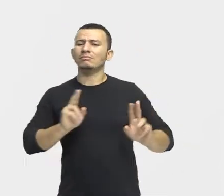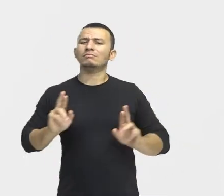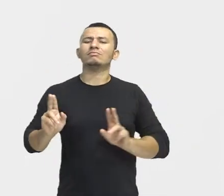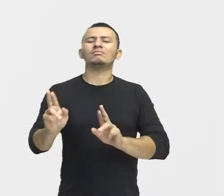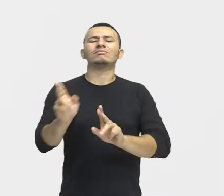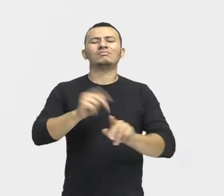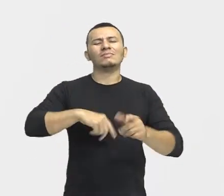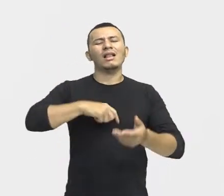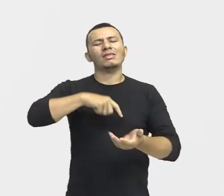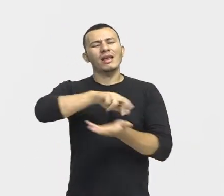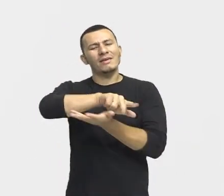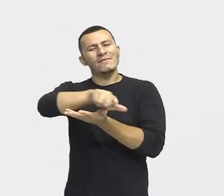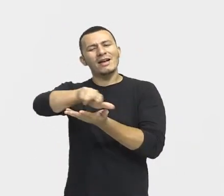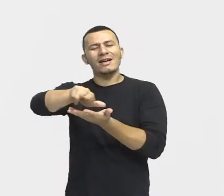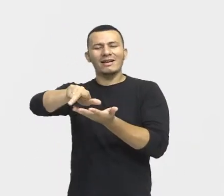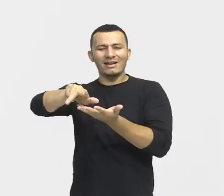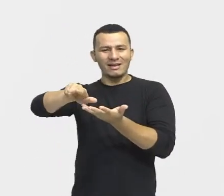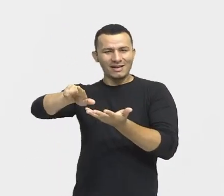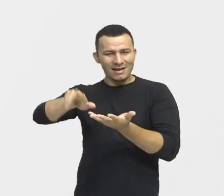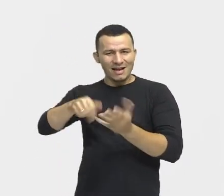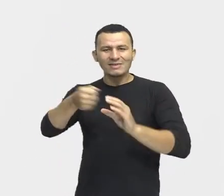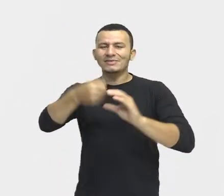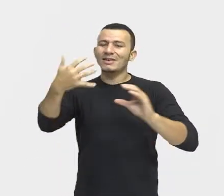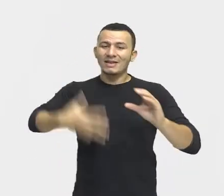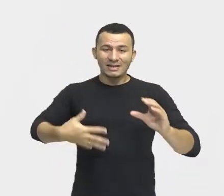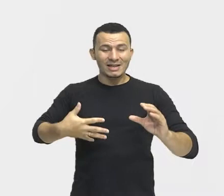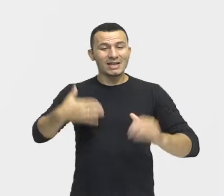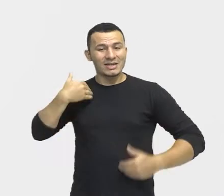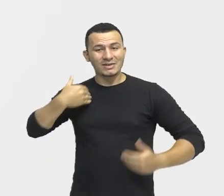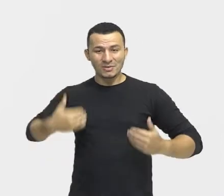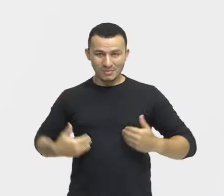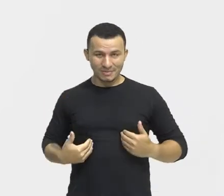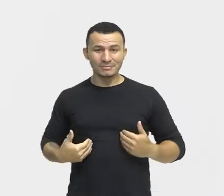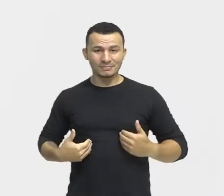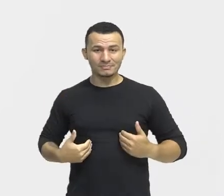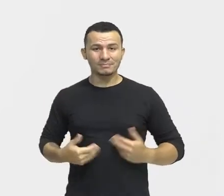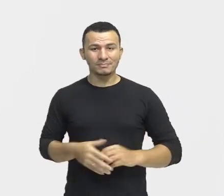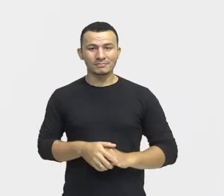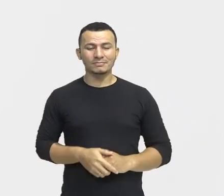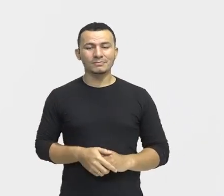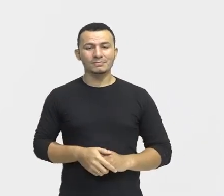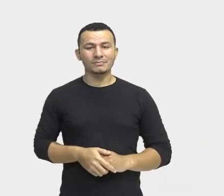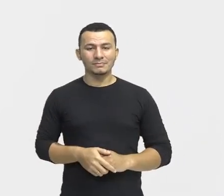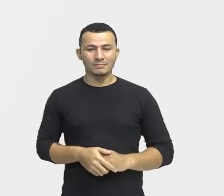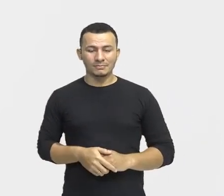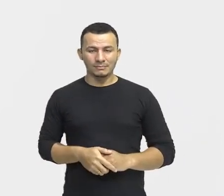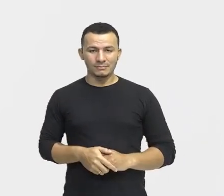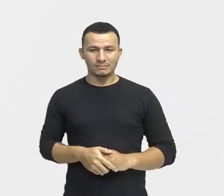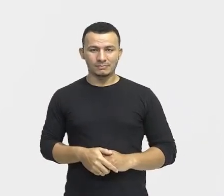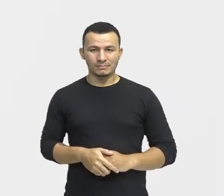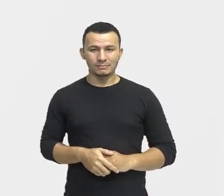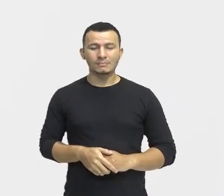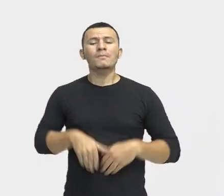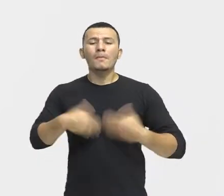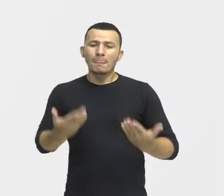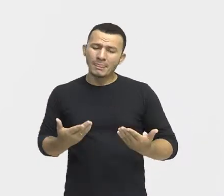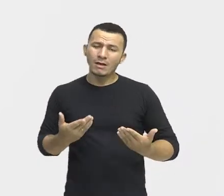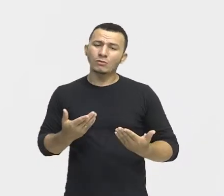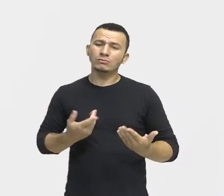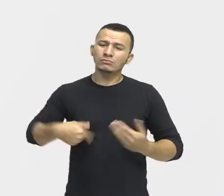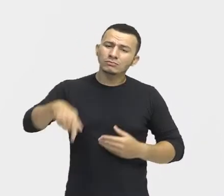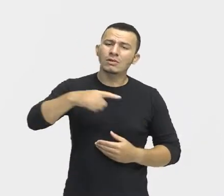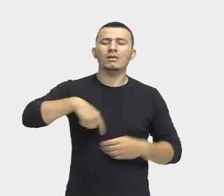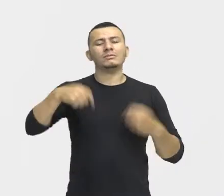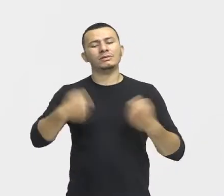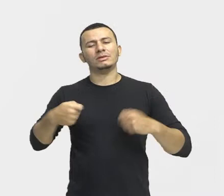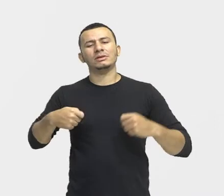essa diversidade, né, de características físicas. Então, saibamos valorizar isso,